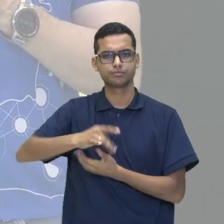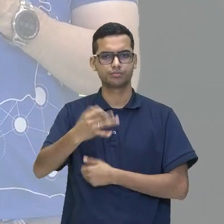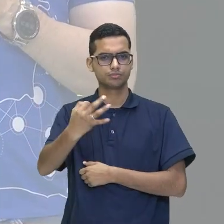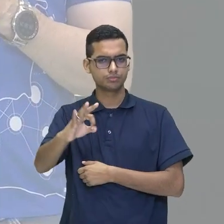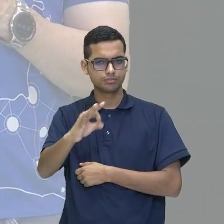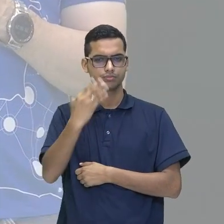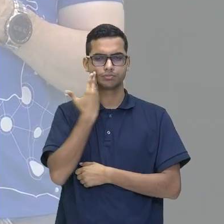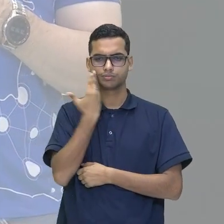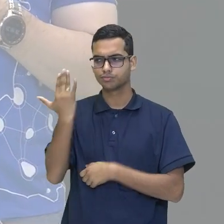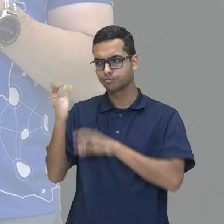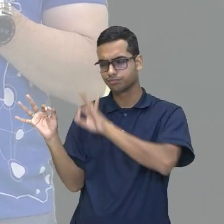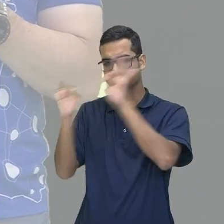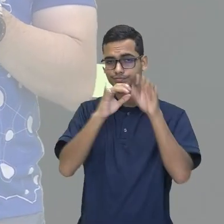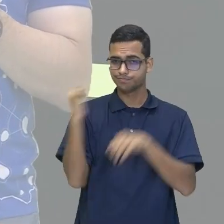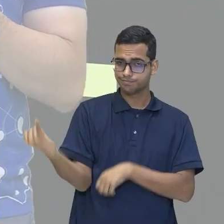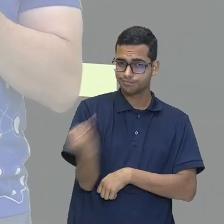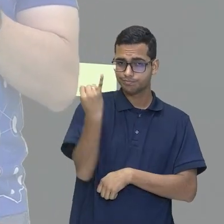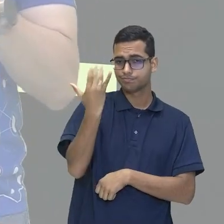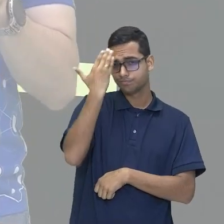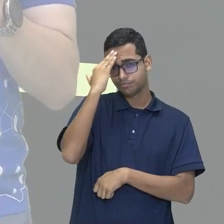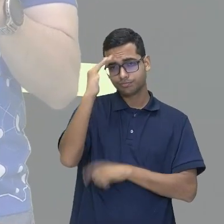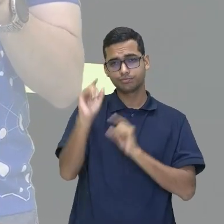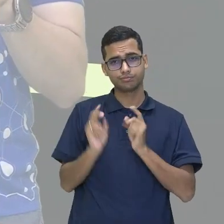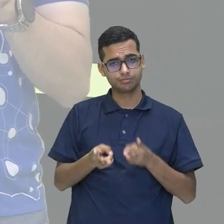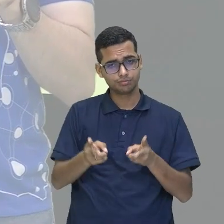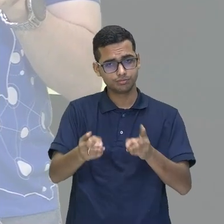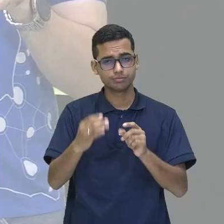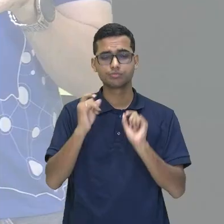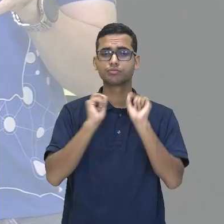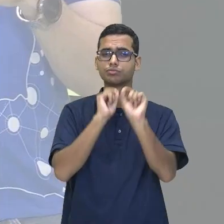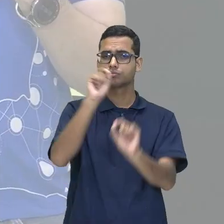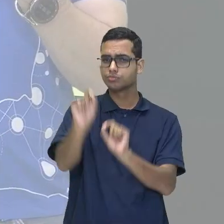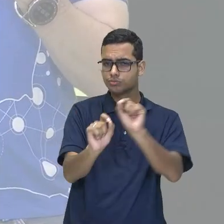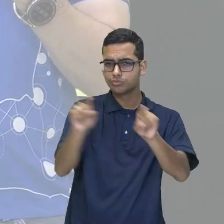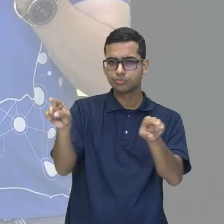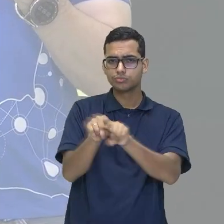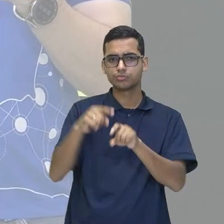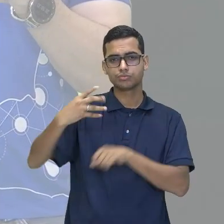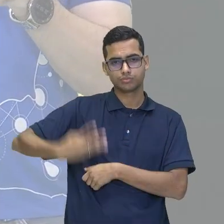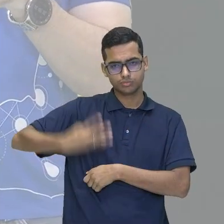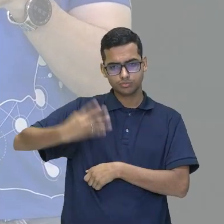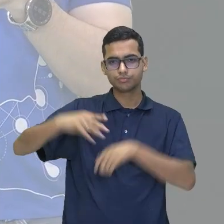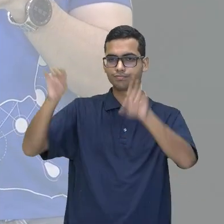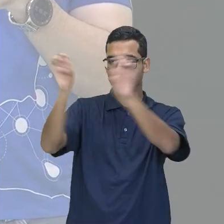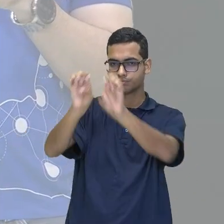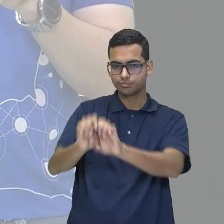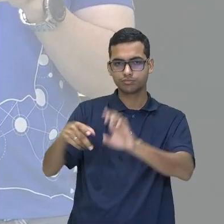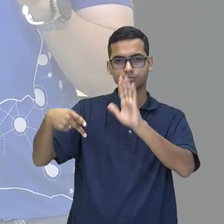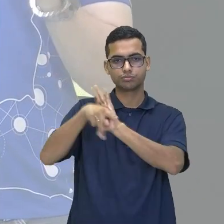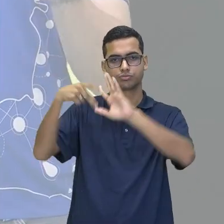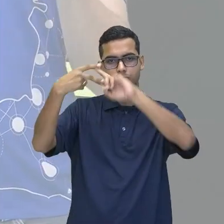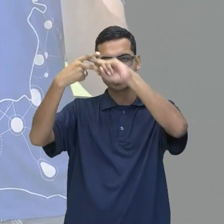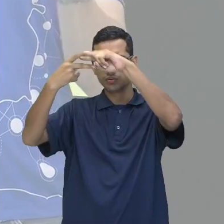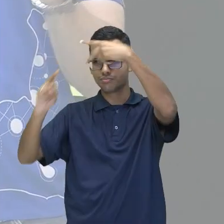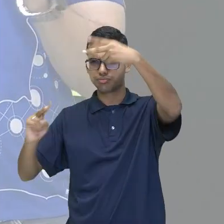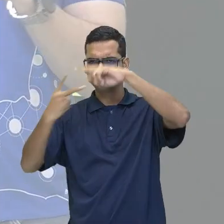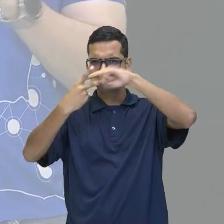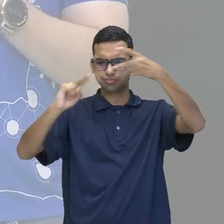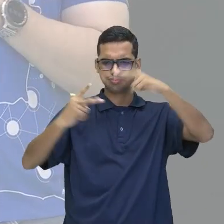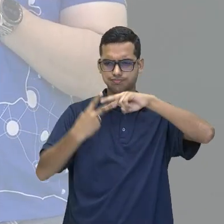Então é importante entender, claro, a quaternária também, que a quaternária são